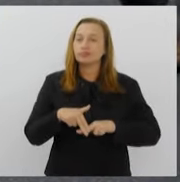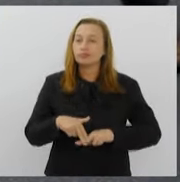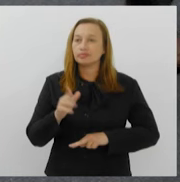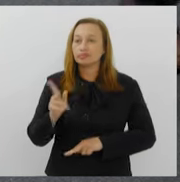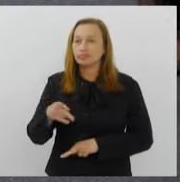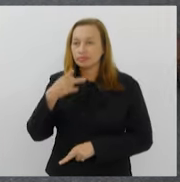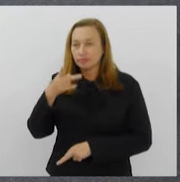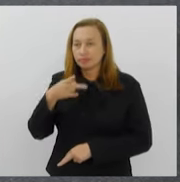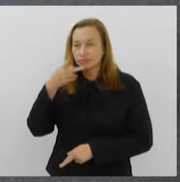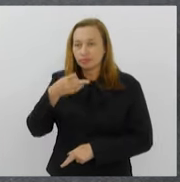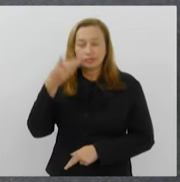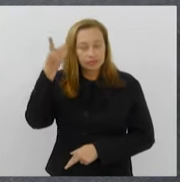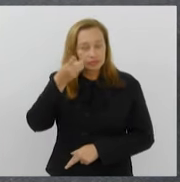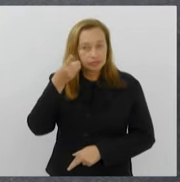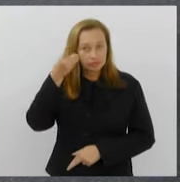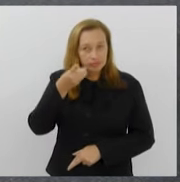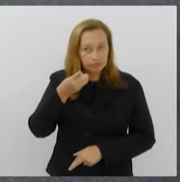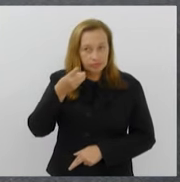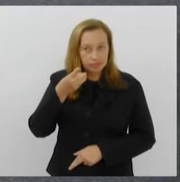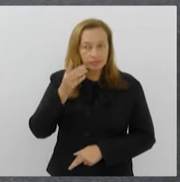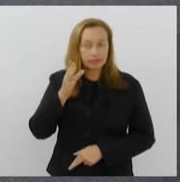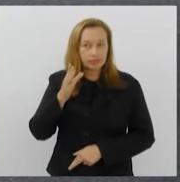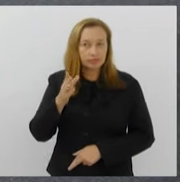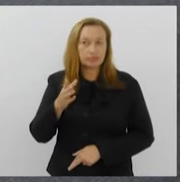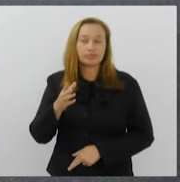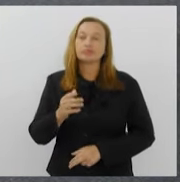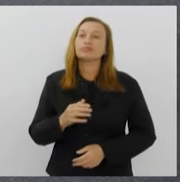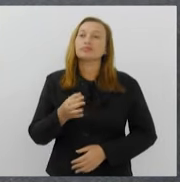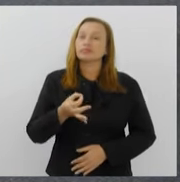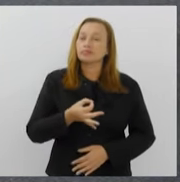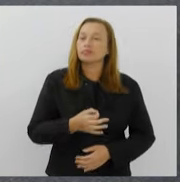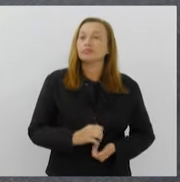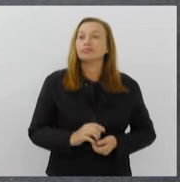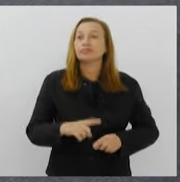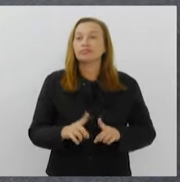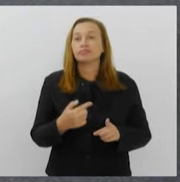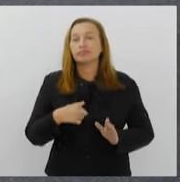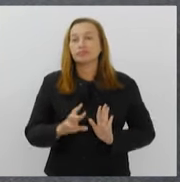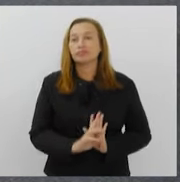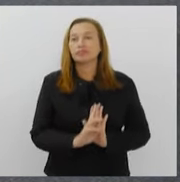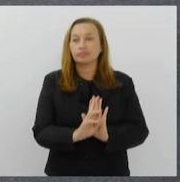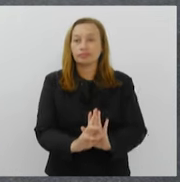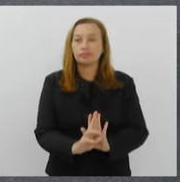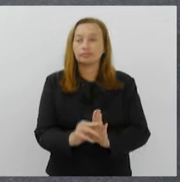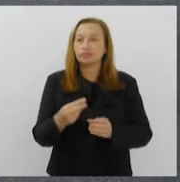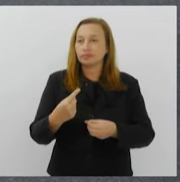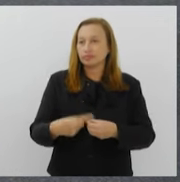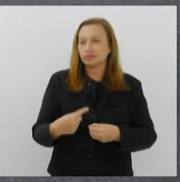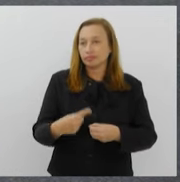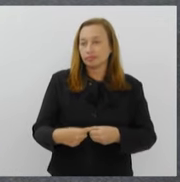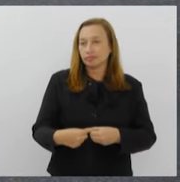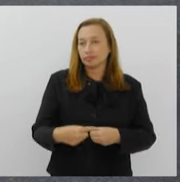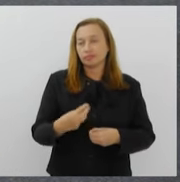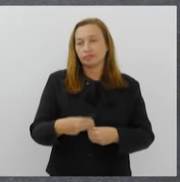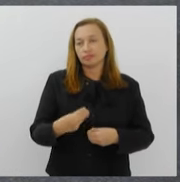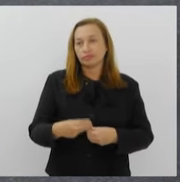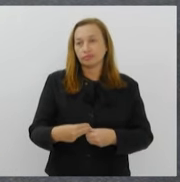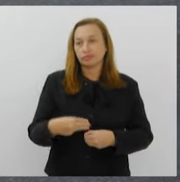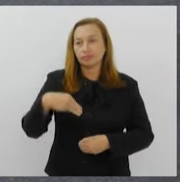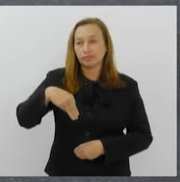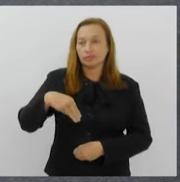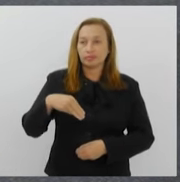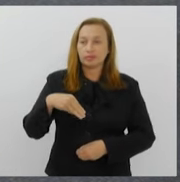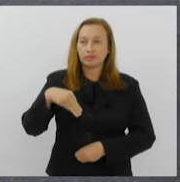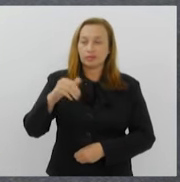expostos pelos deputados que me antecederam, mas como eu sou representante do município de Magé, não poderia